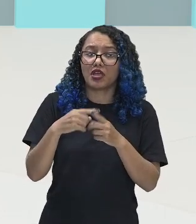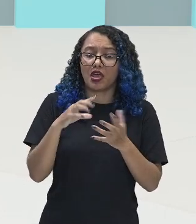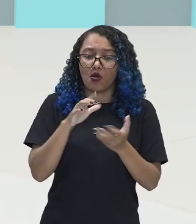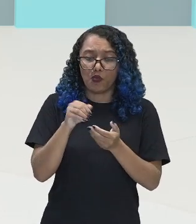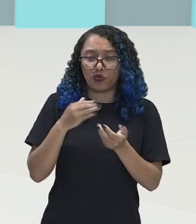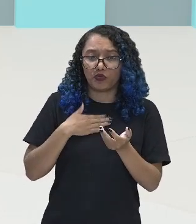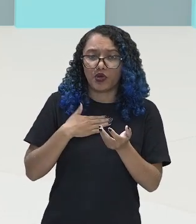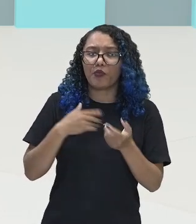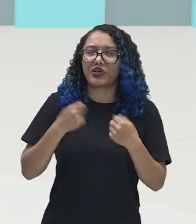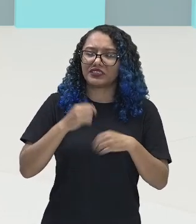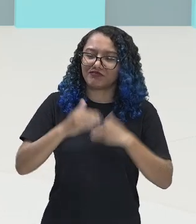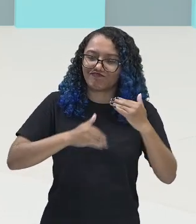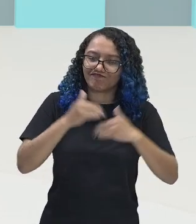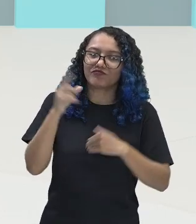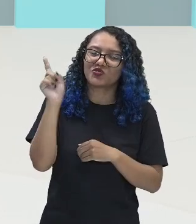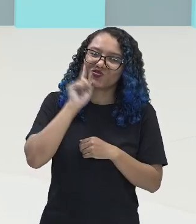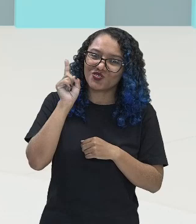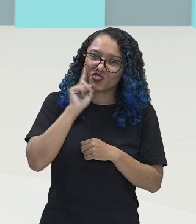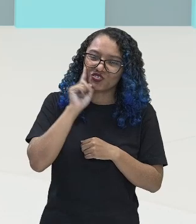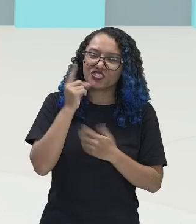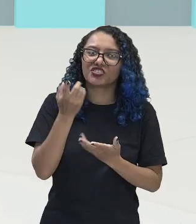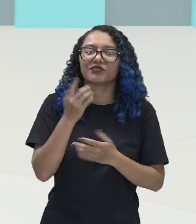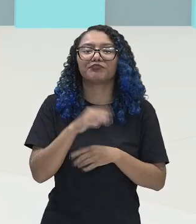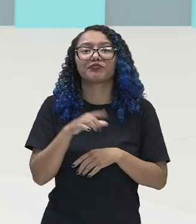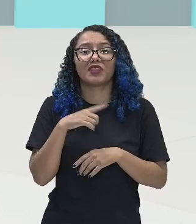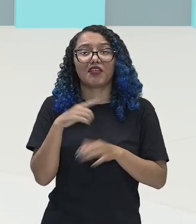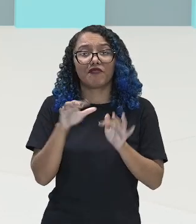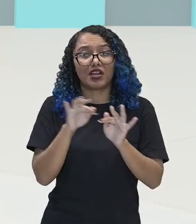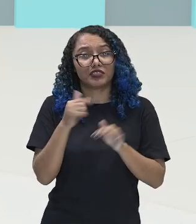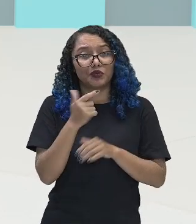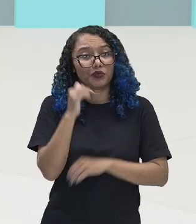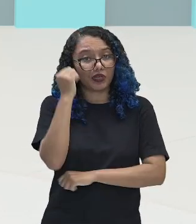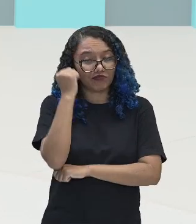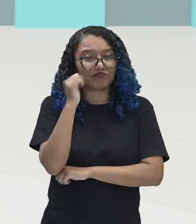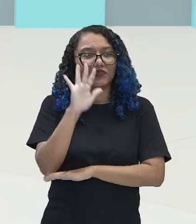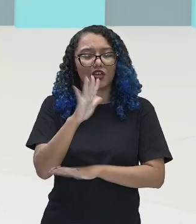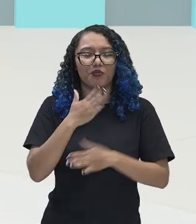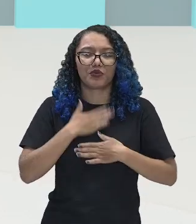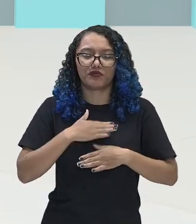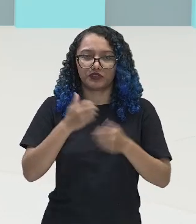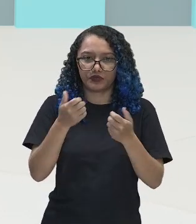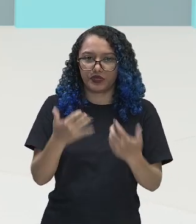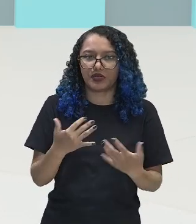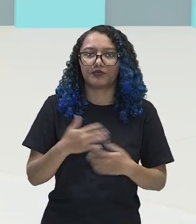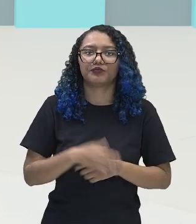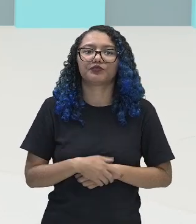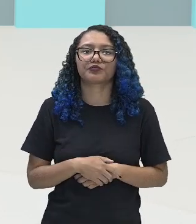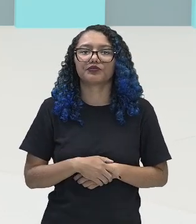Mais uma frase aí de resistência, a gente já vai entender o porquê. E é transformando,